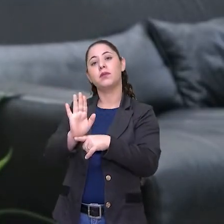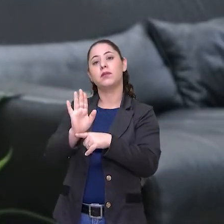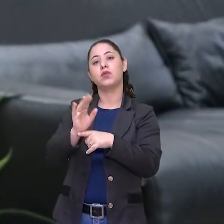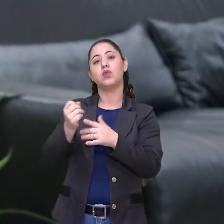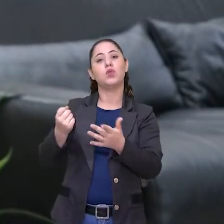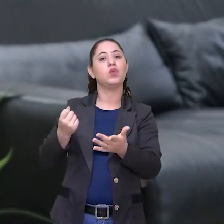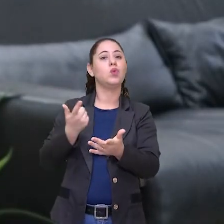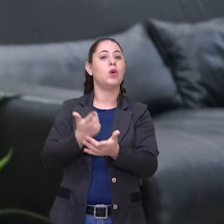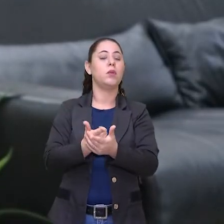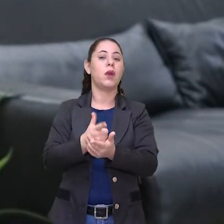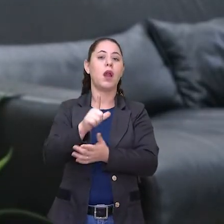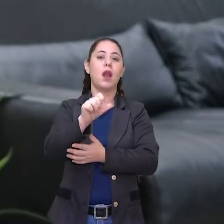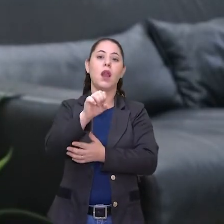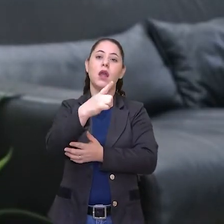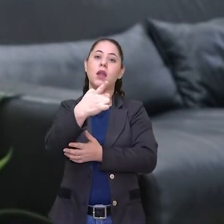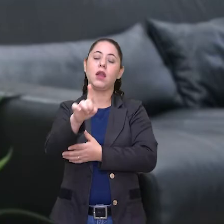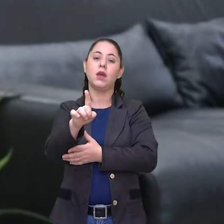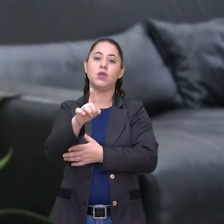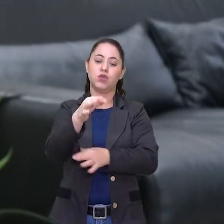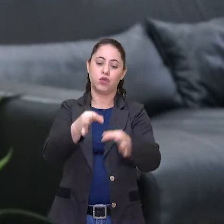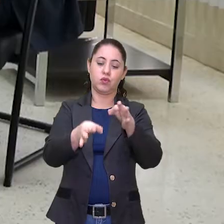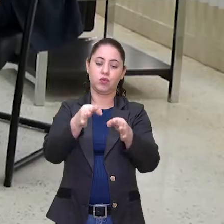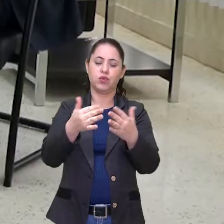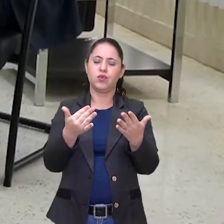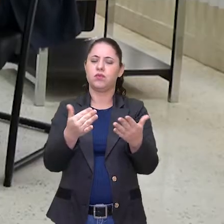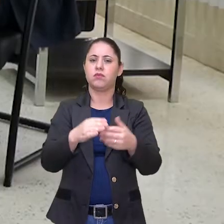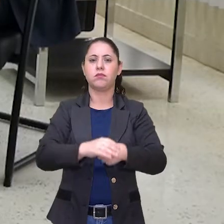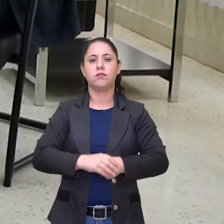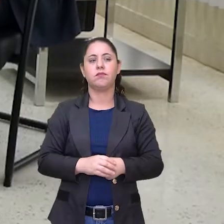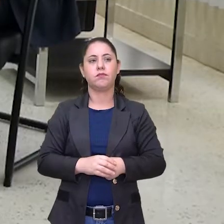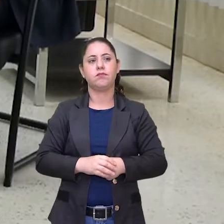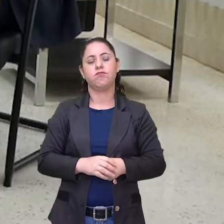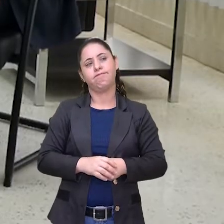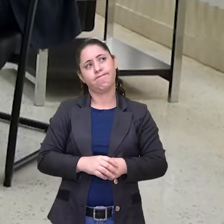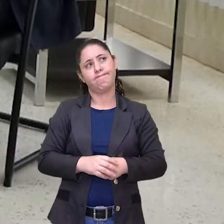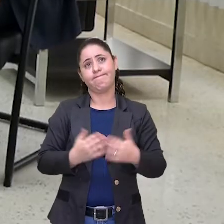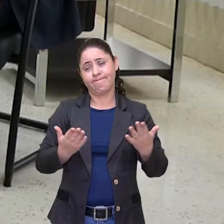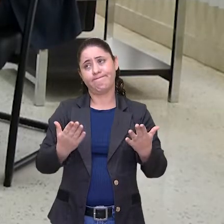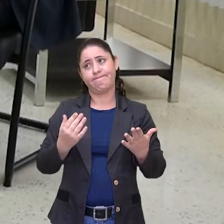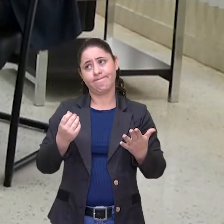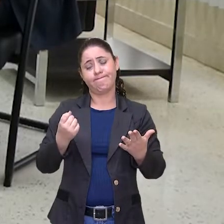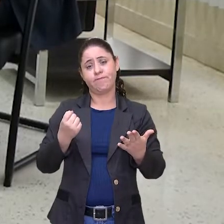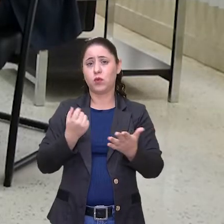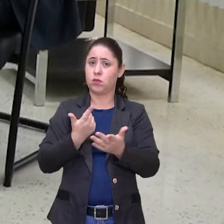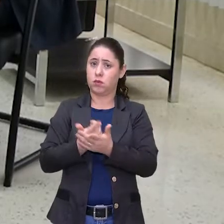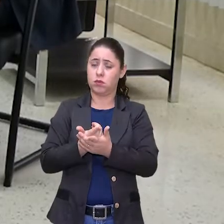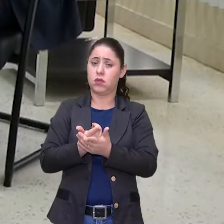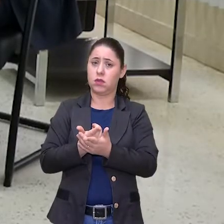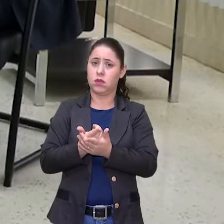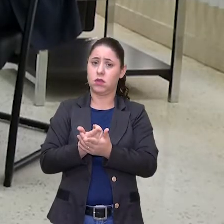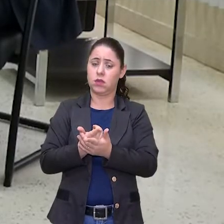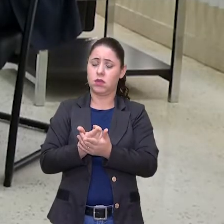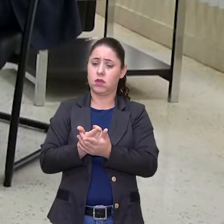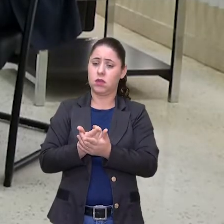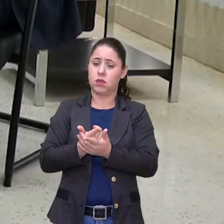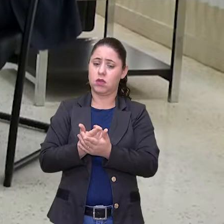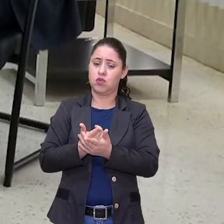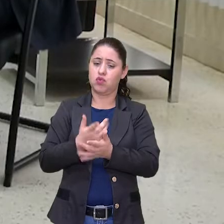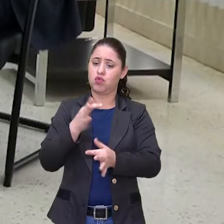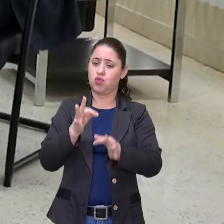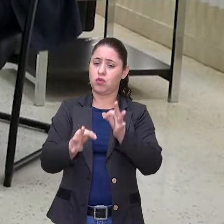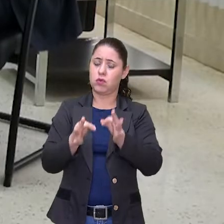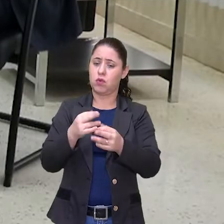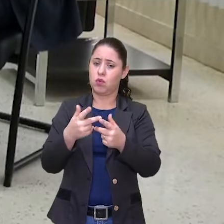então, de comprar via leilão judicial? Comprar em leilão judicial não é